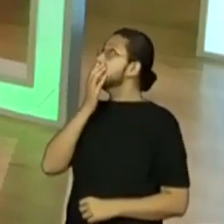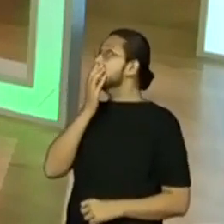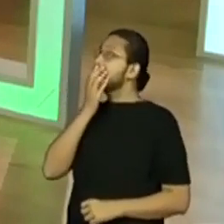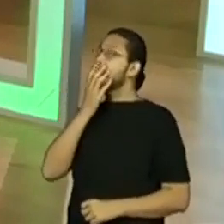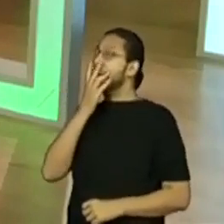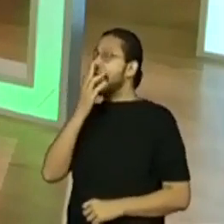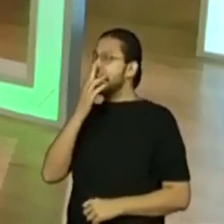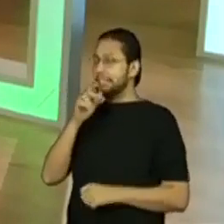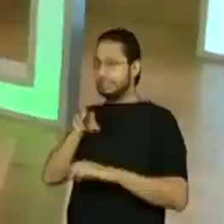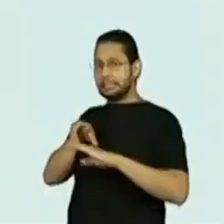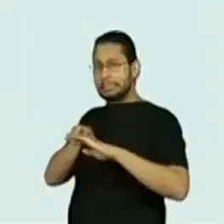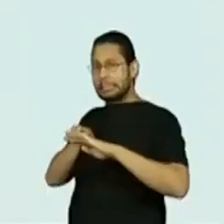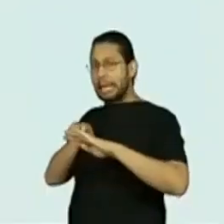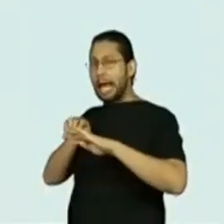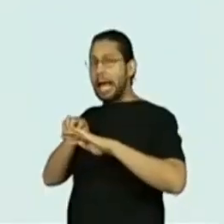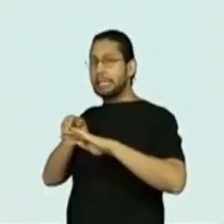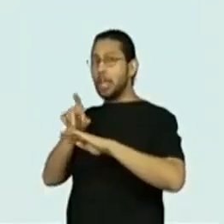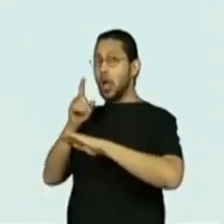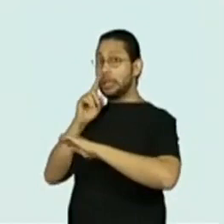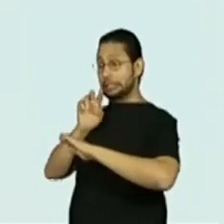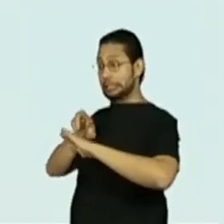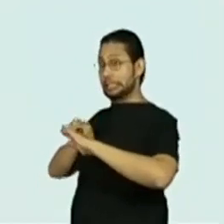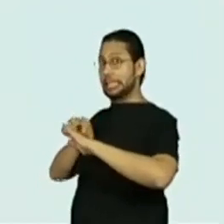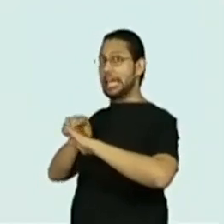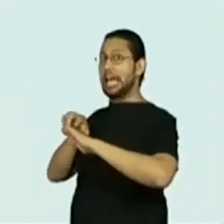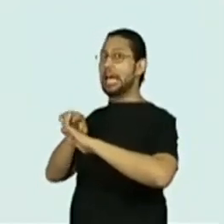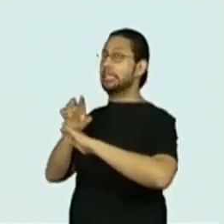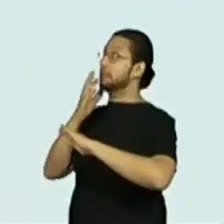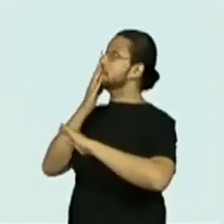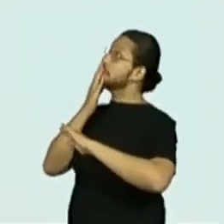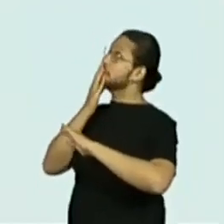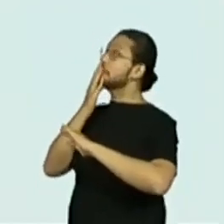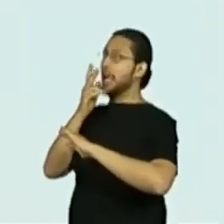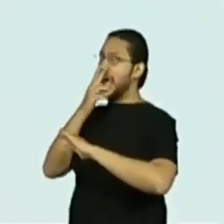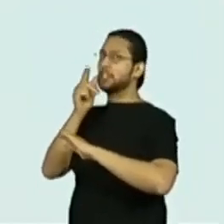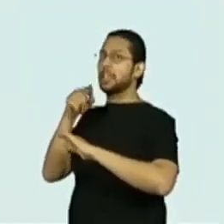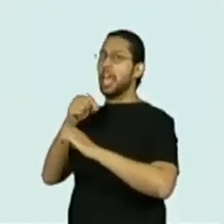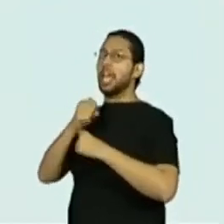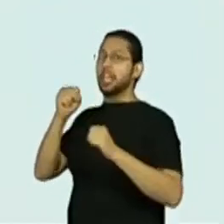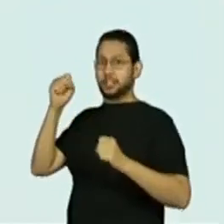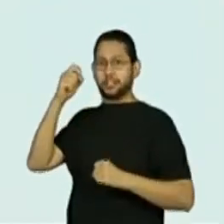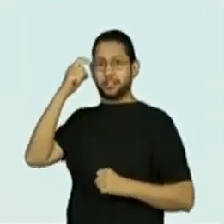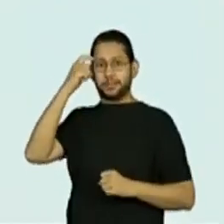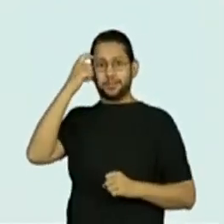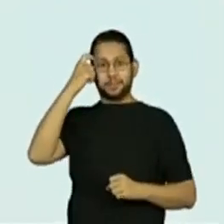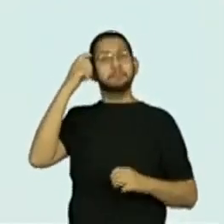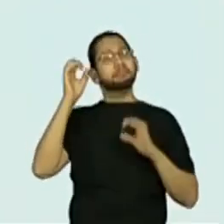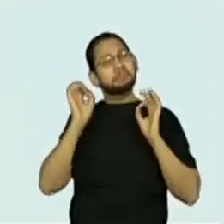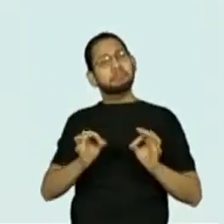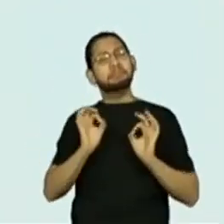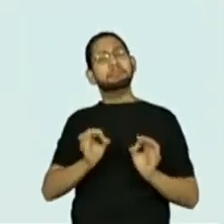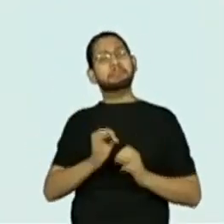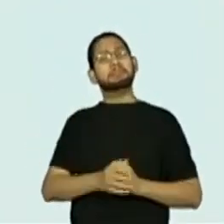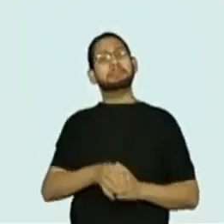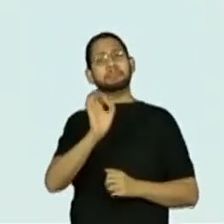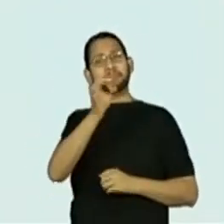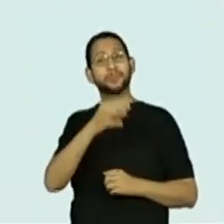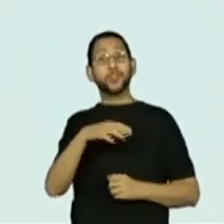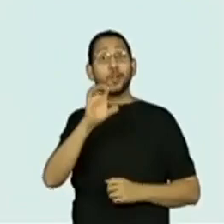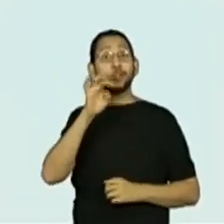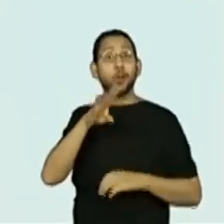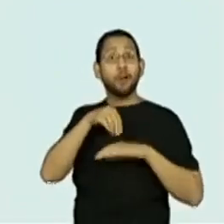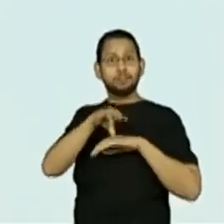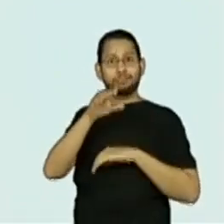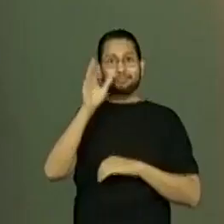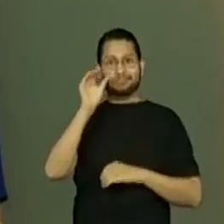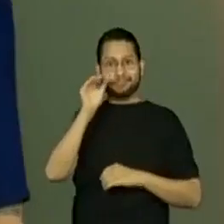à escada, provavelmente. Dá pra gente fazer uma relação aí, né? Com certeza. E ver também, uma